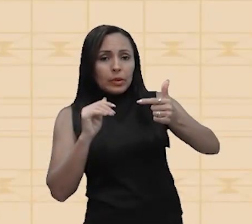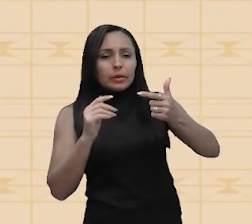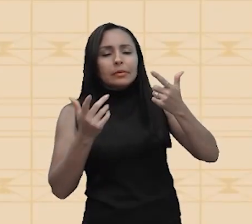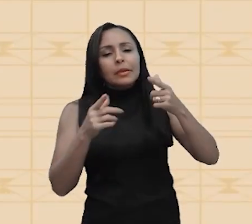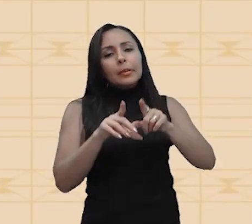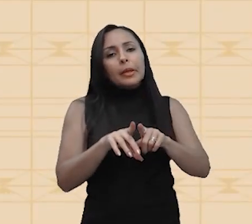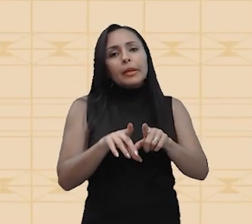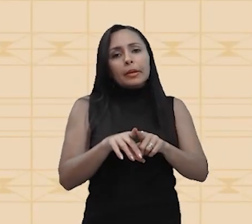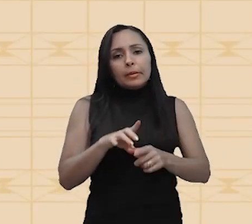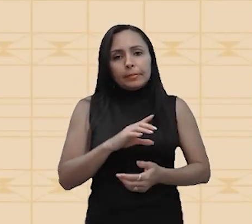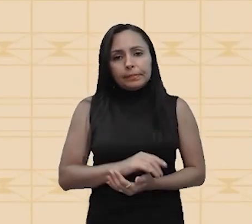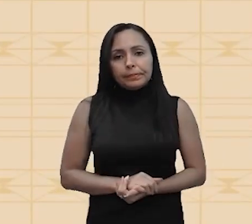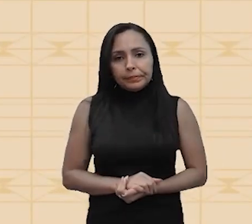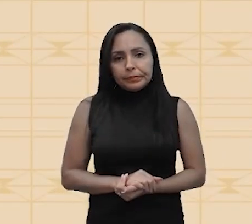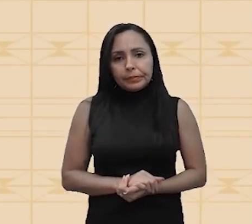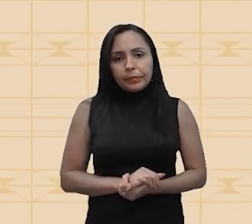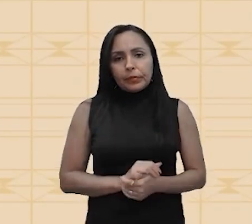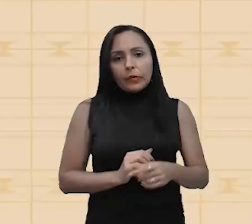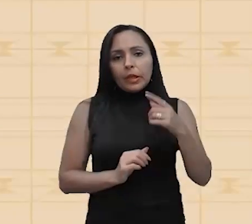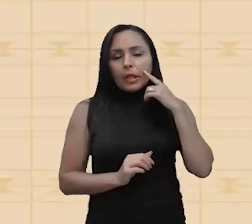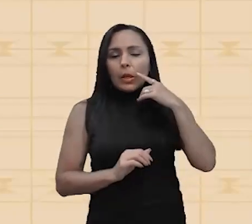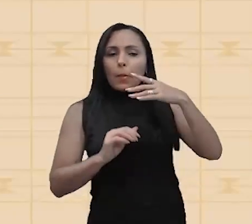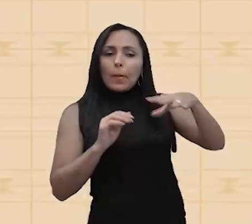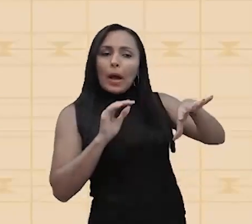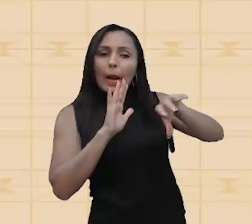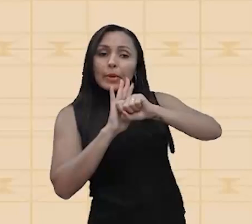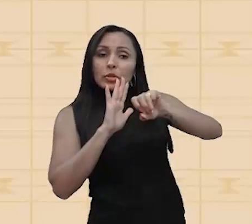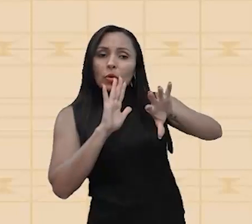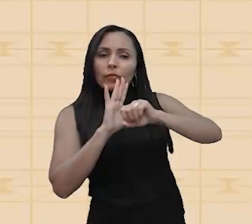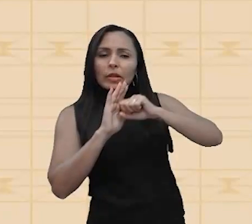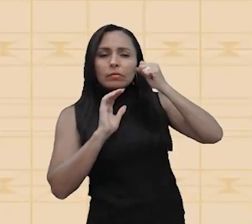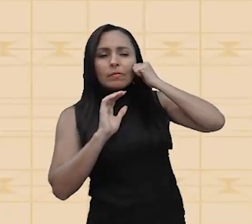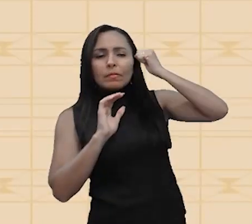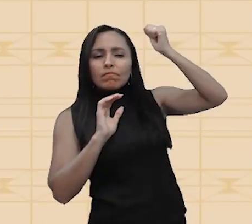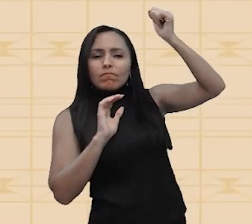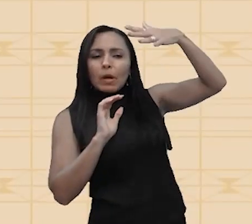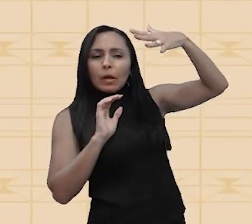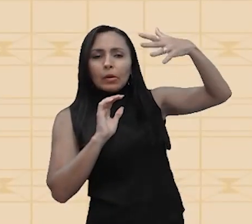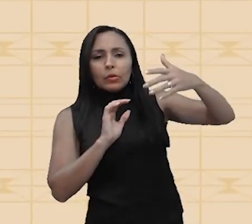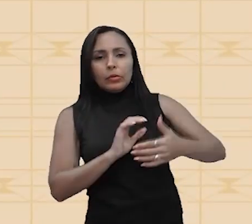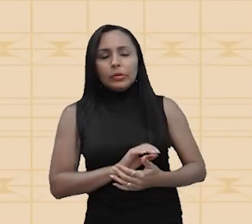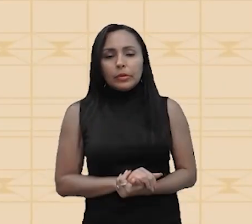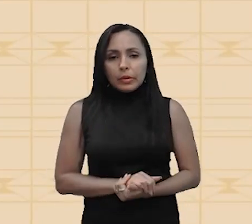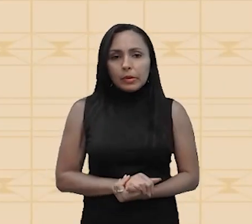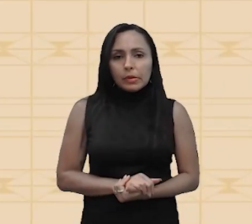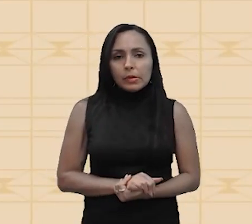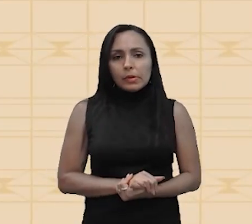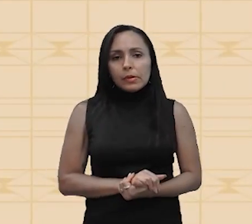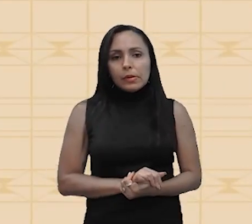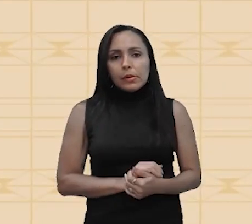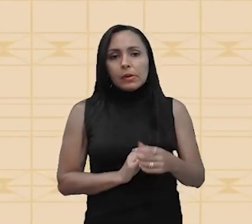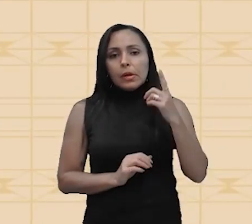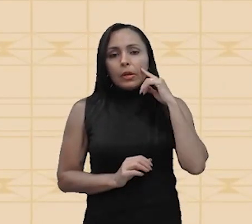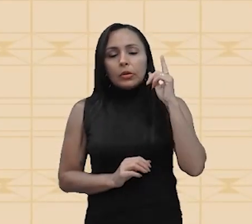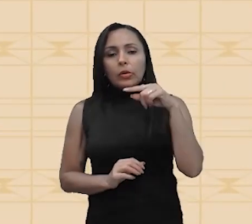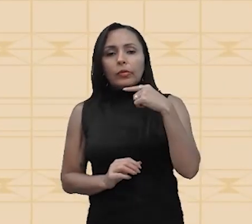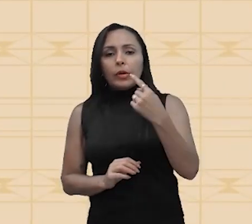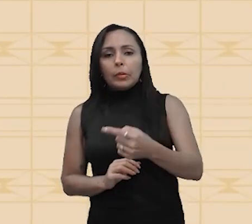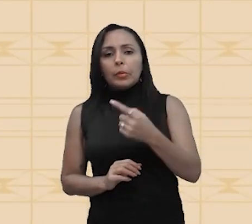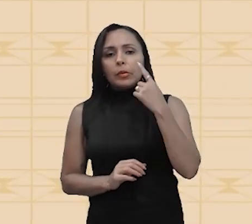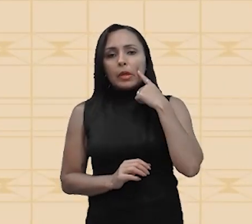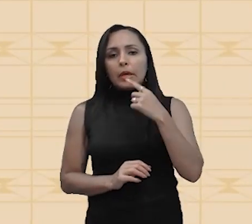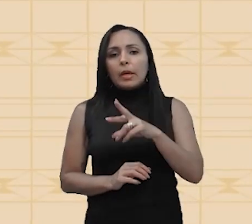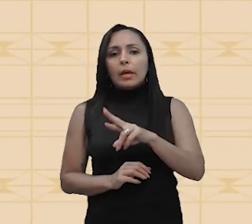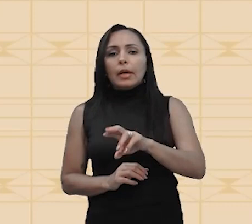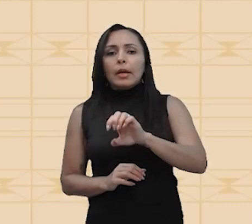novamente, absorvendo o máximo da intensidade luminosa. Bom, saindo da polarização, nós vamos para o nosso próximo fenômeno, que